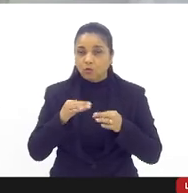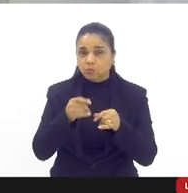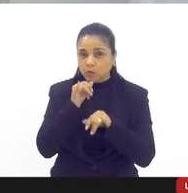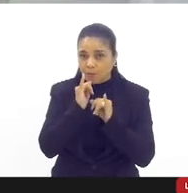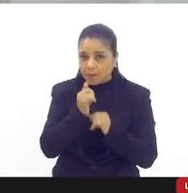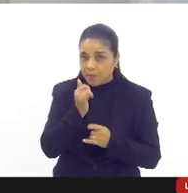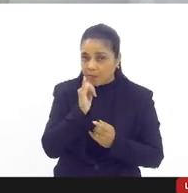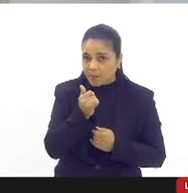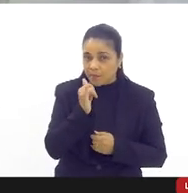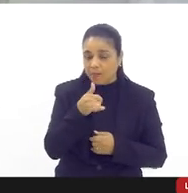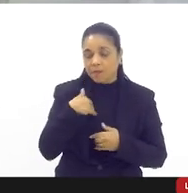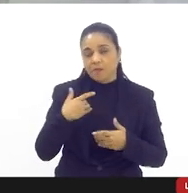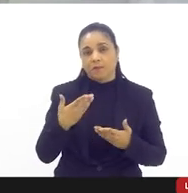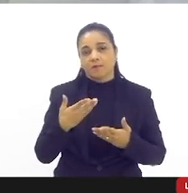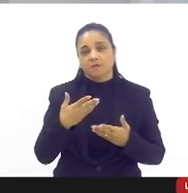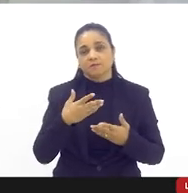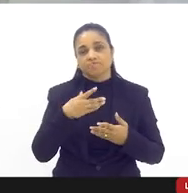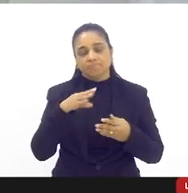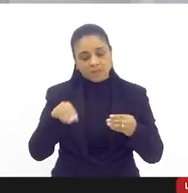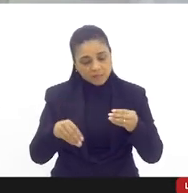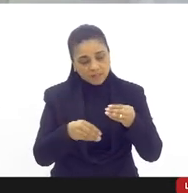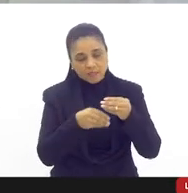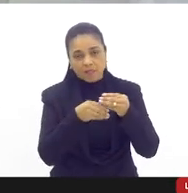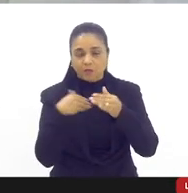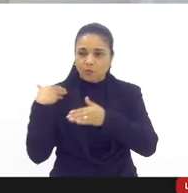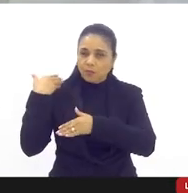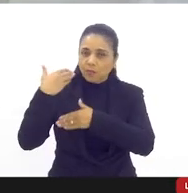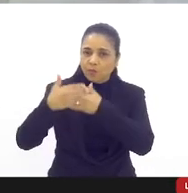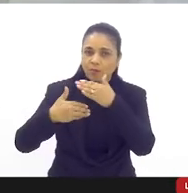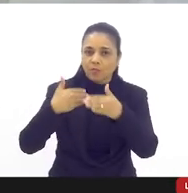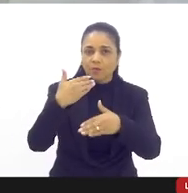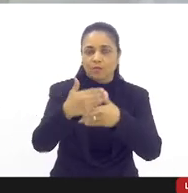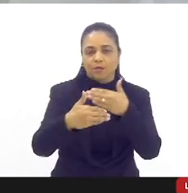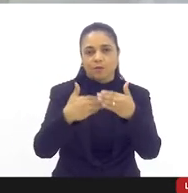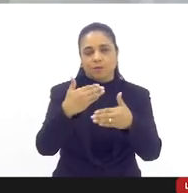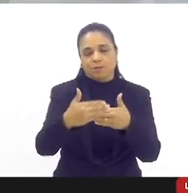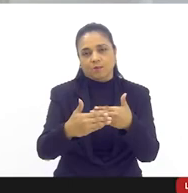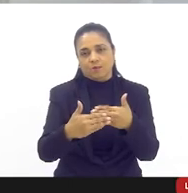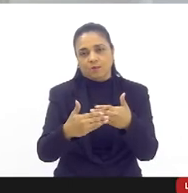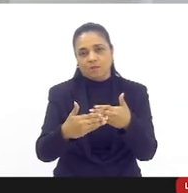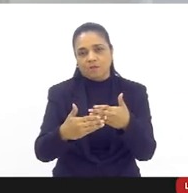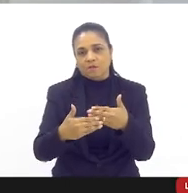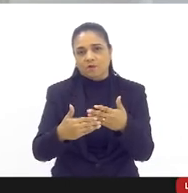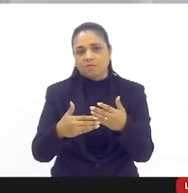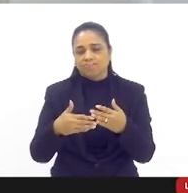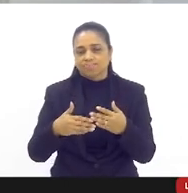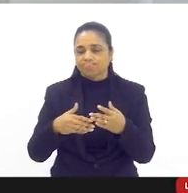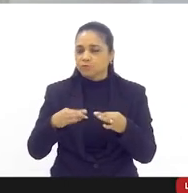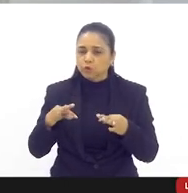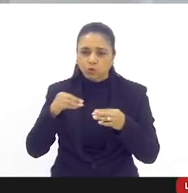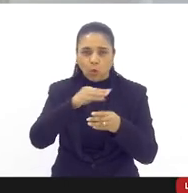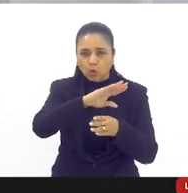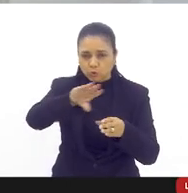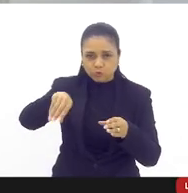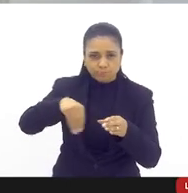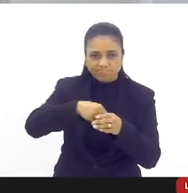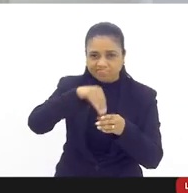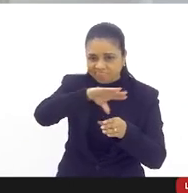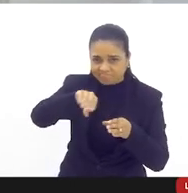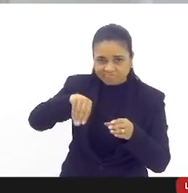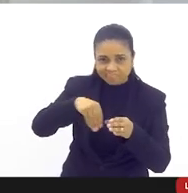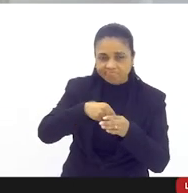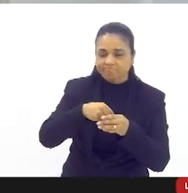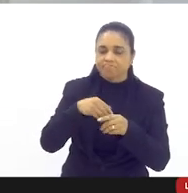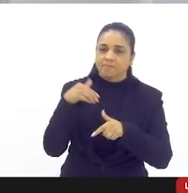dito aqui se enquadra dentro desse processo que é um processo que envolve a todos e deve